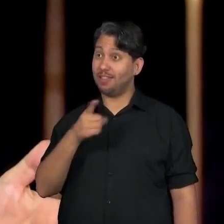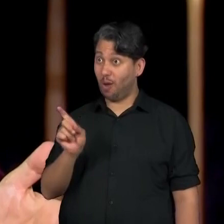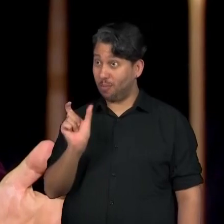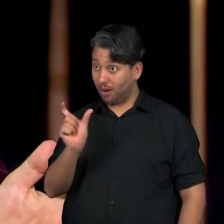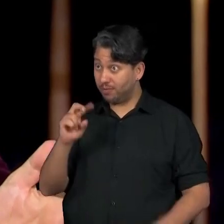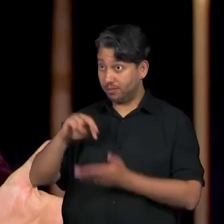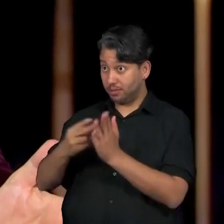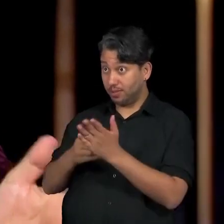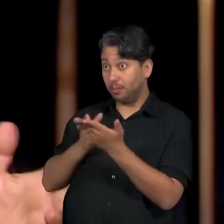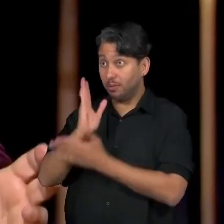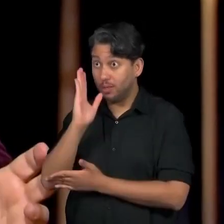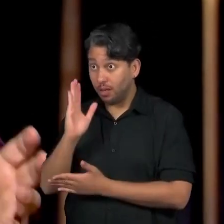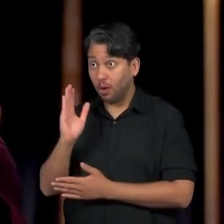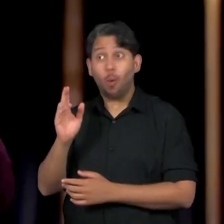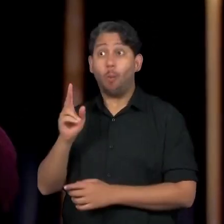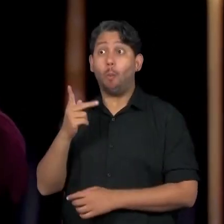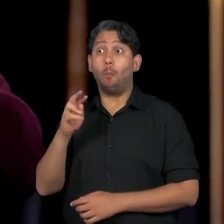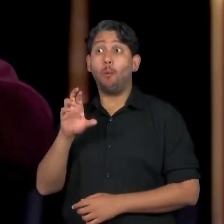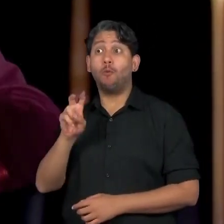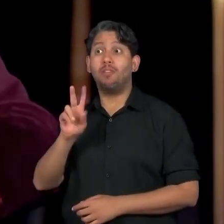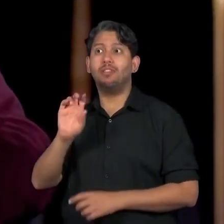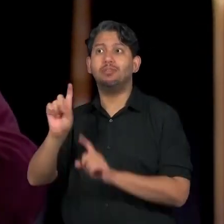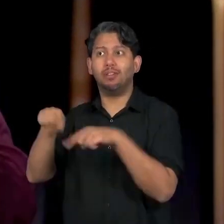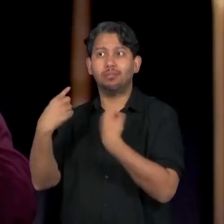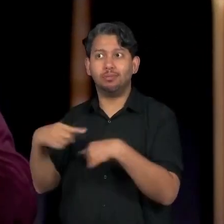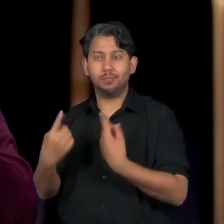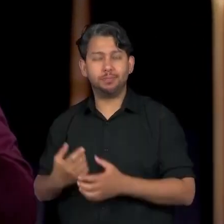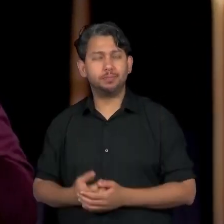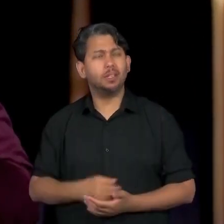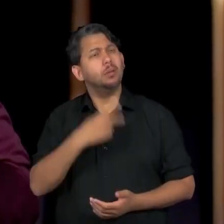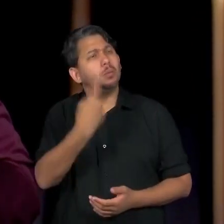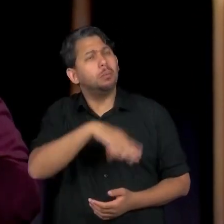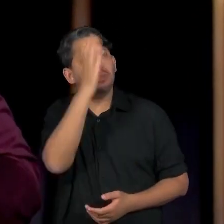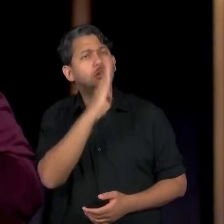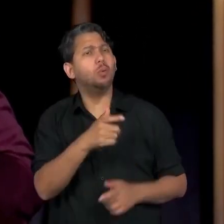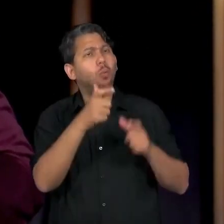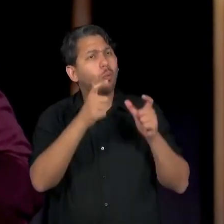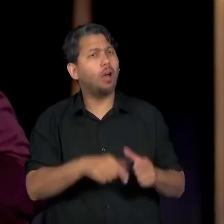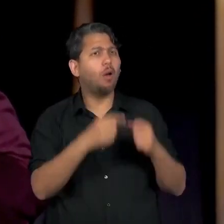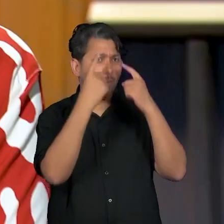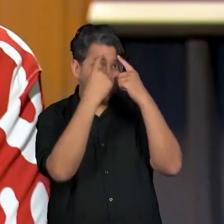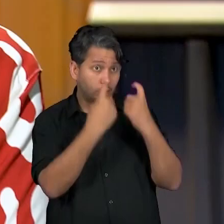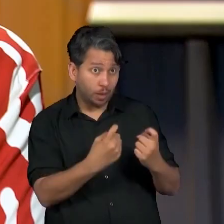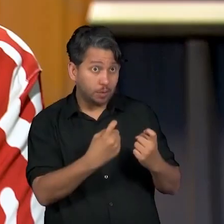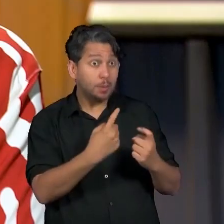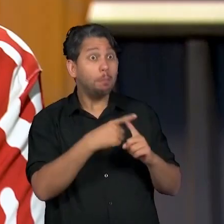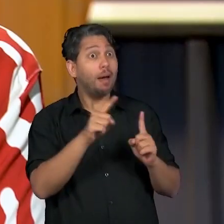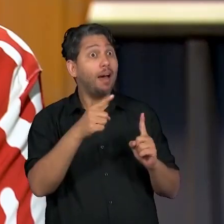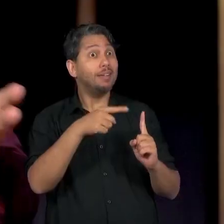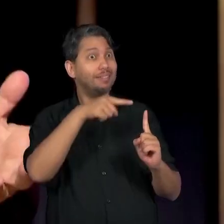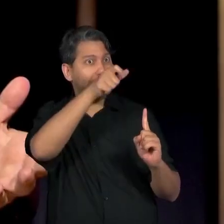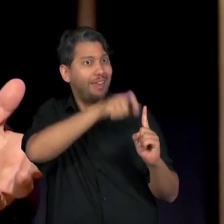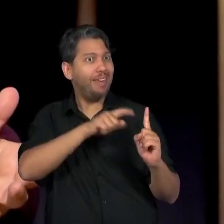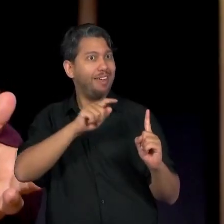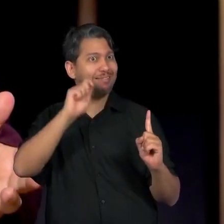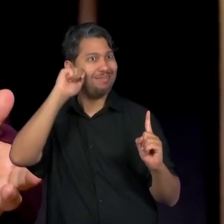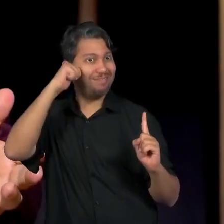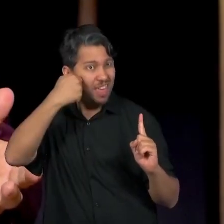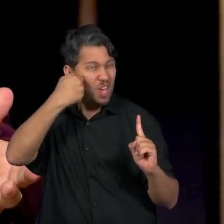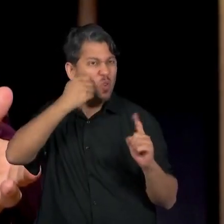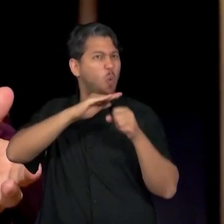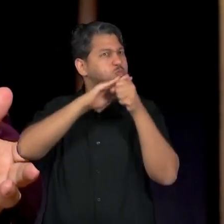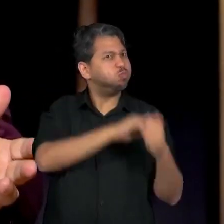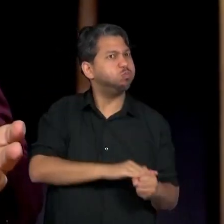um país muito violento não a pessoa sofre uma violência por ser negra né não é porque ela tava passando